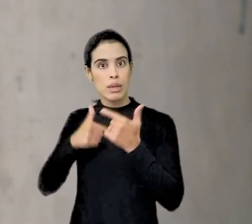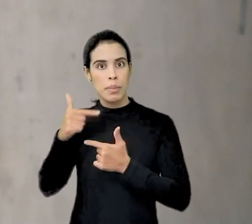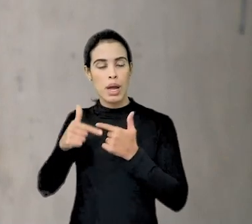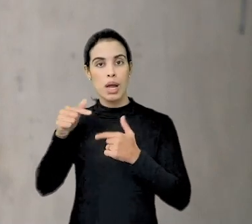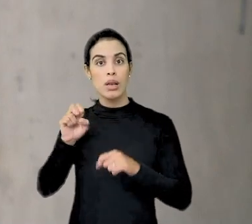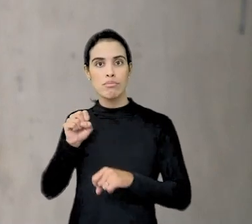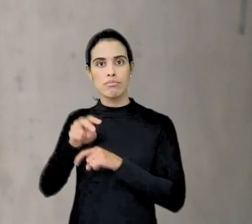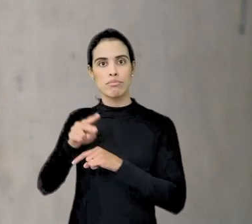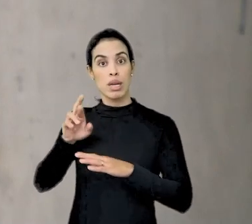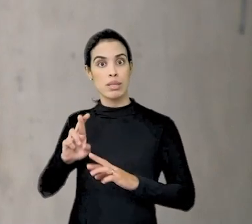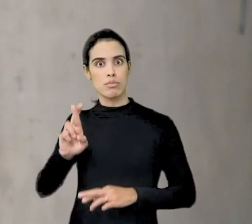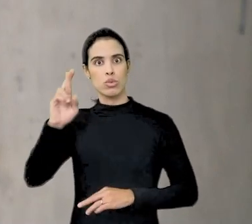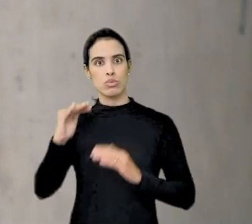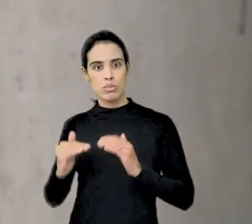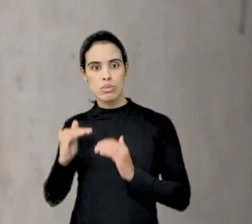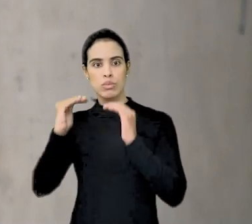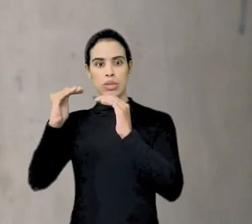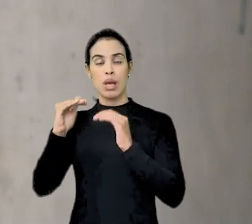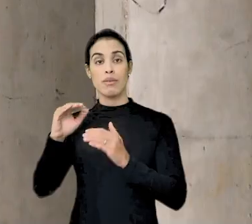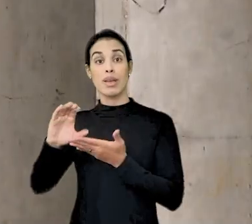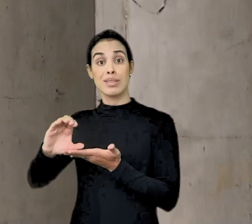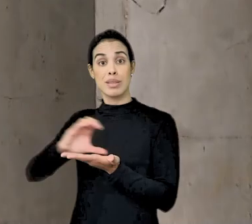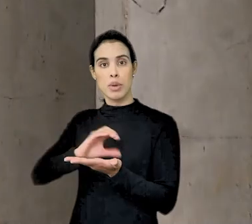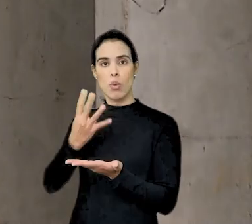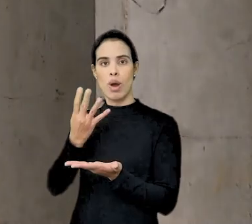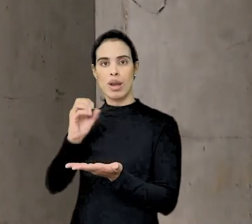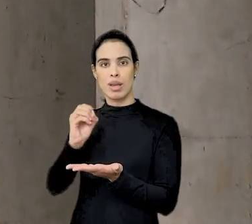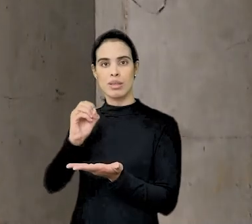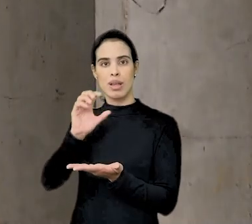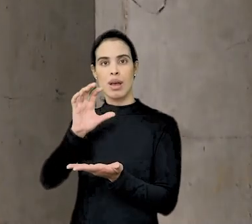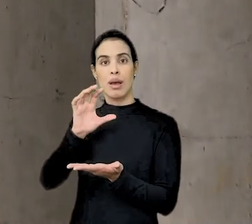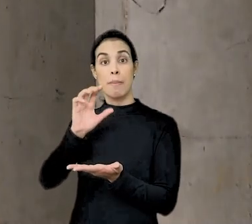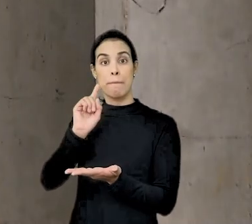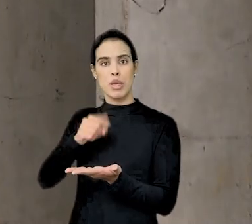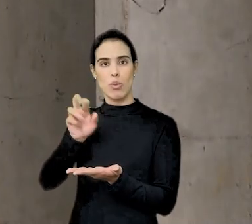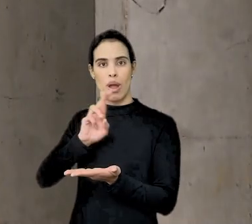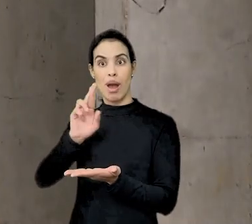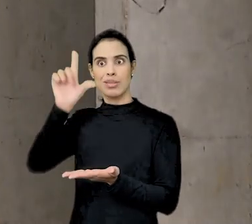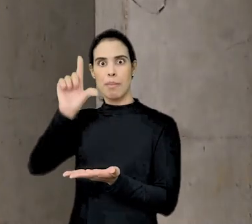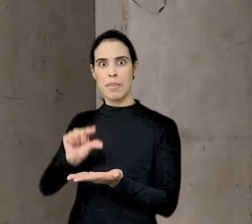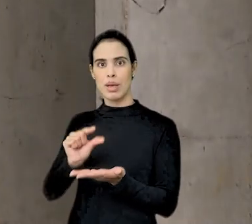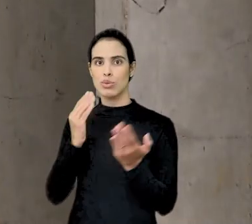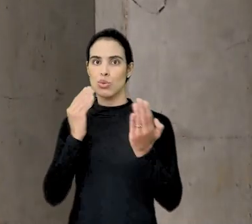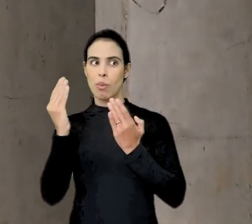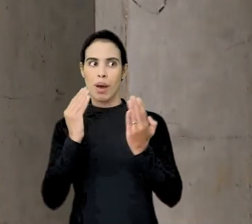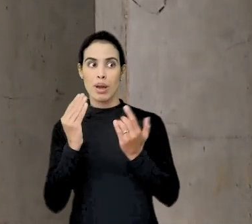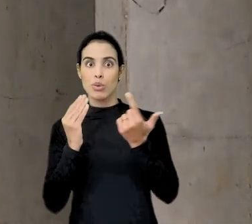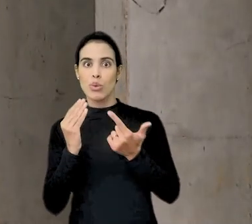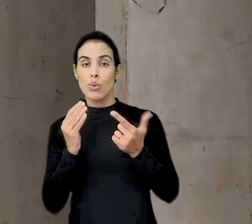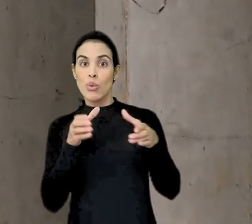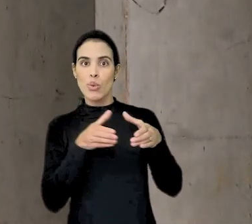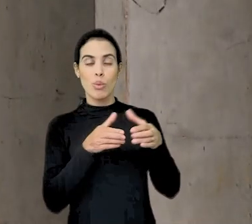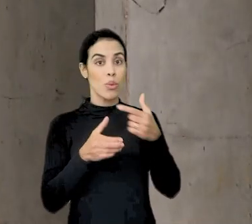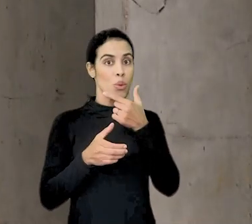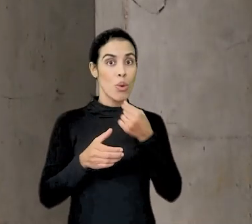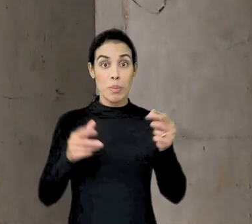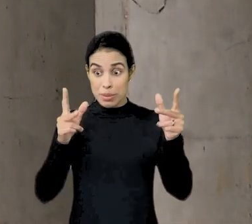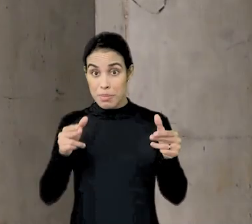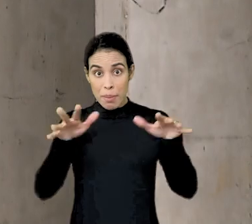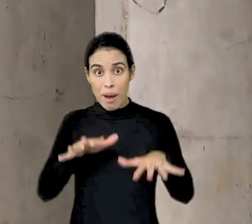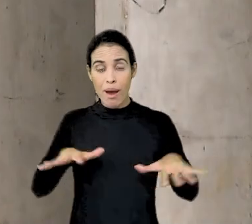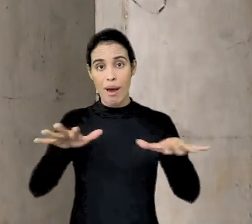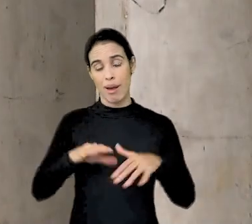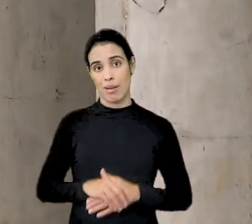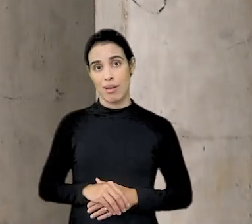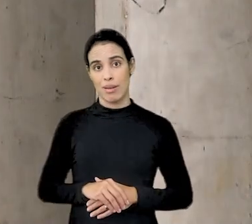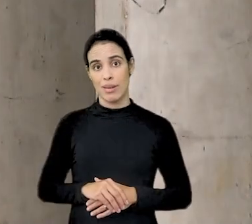ocupavam cargos de liderança ganharam, em média, R$40 mil a menos do que os homens nessas funções. E